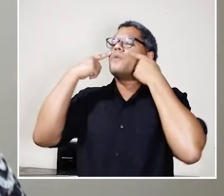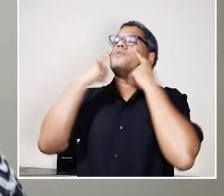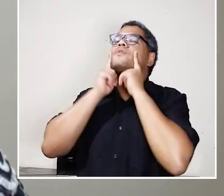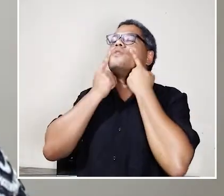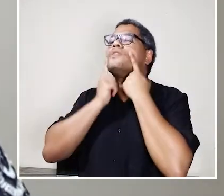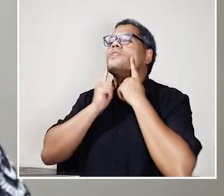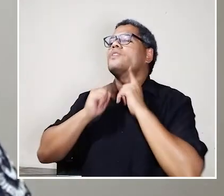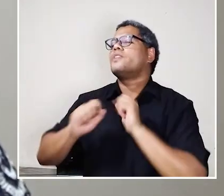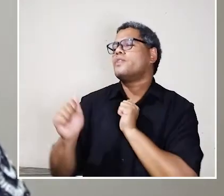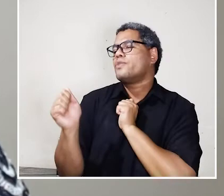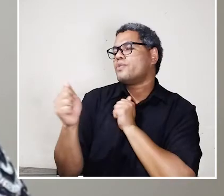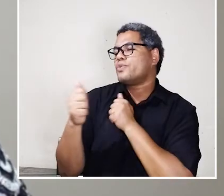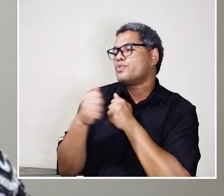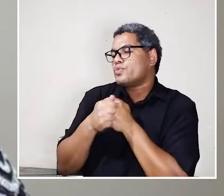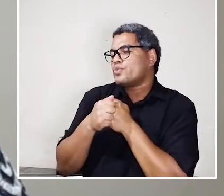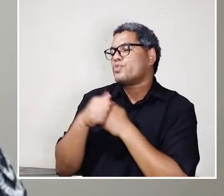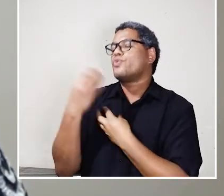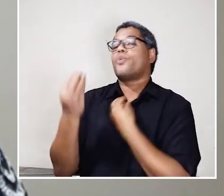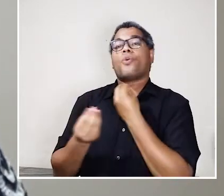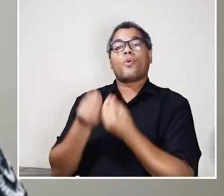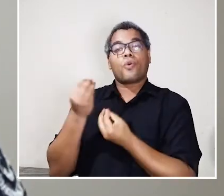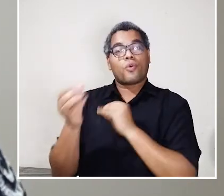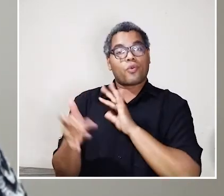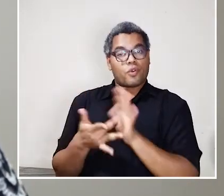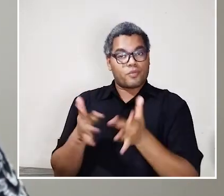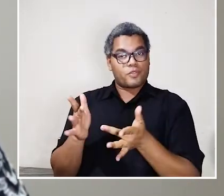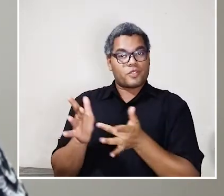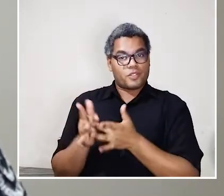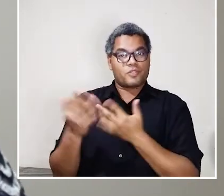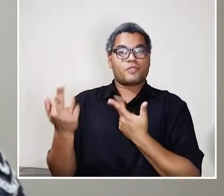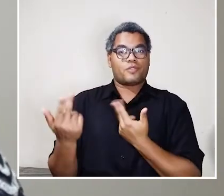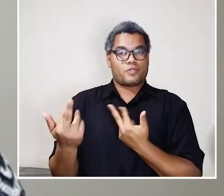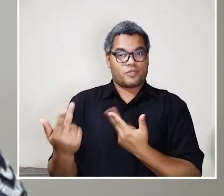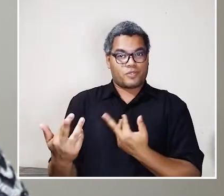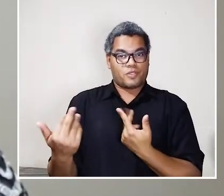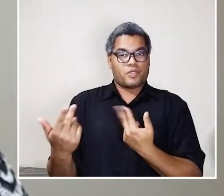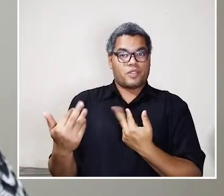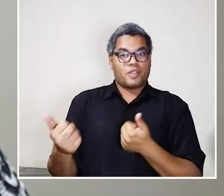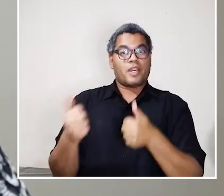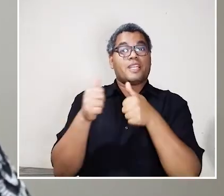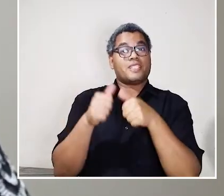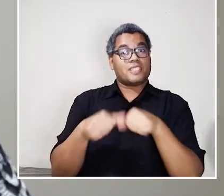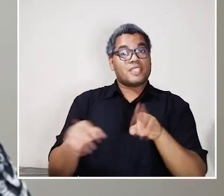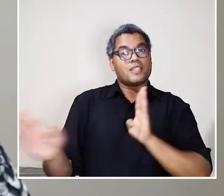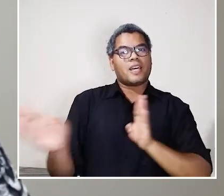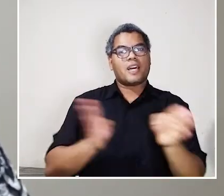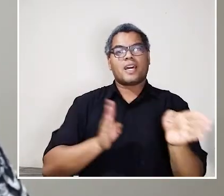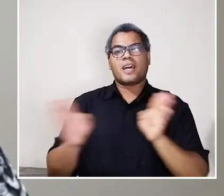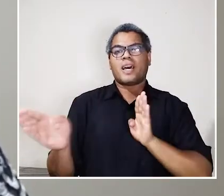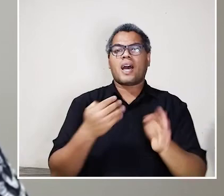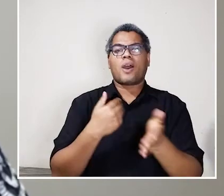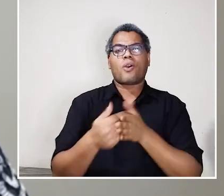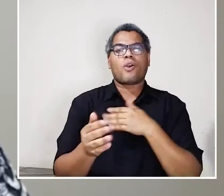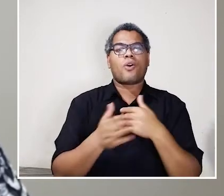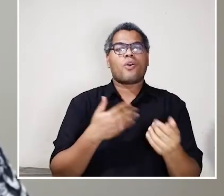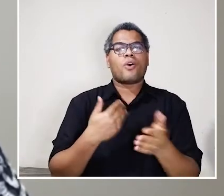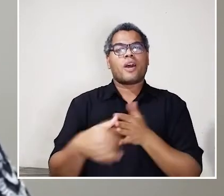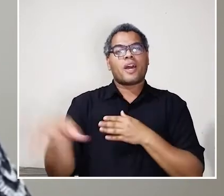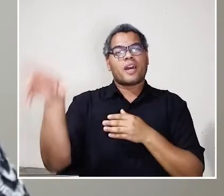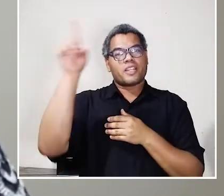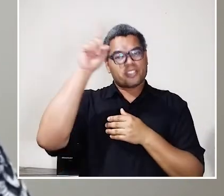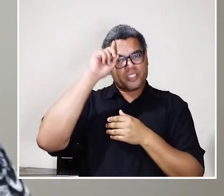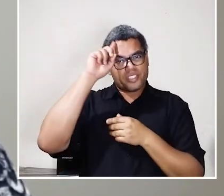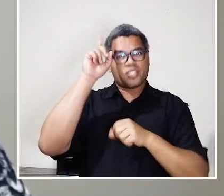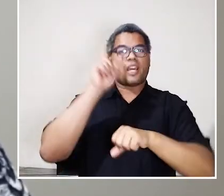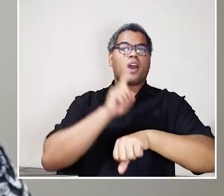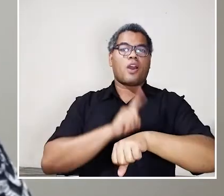chorando junto com elas, como o próprio Jesus fez, estando acessíveis a qualquer dia,